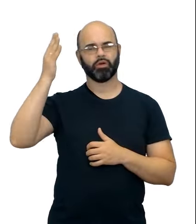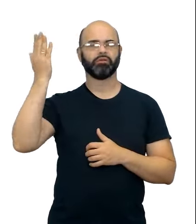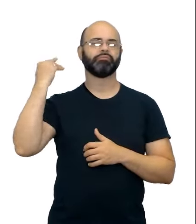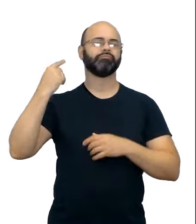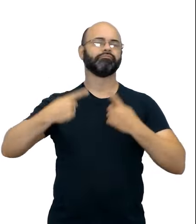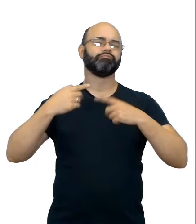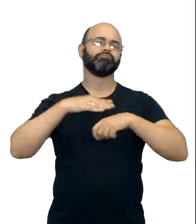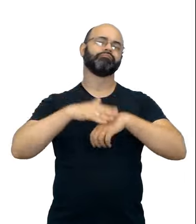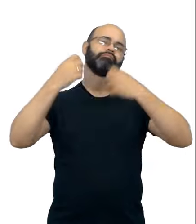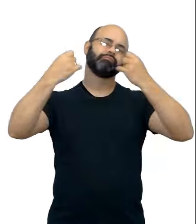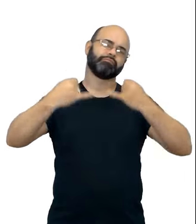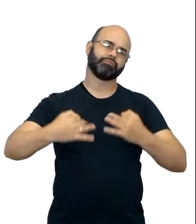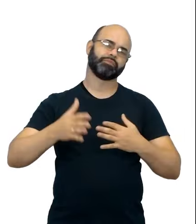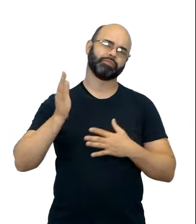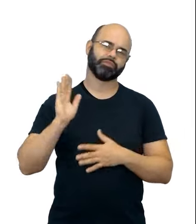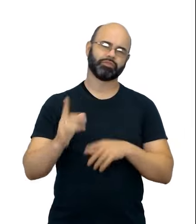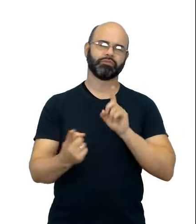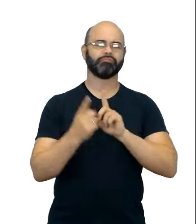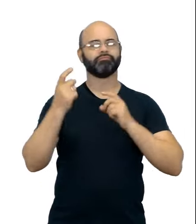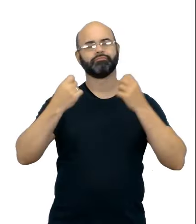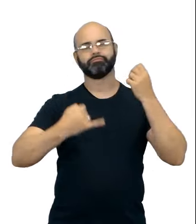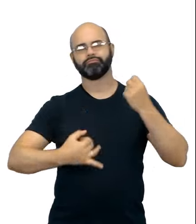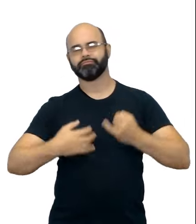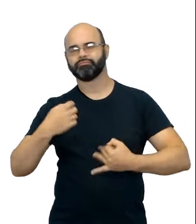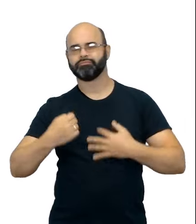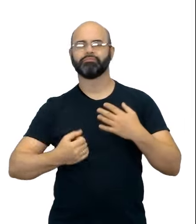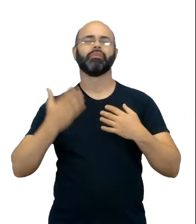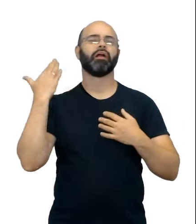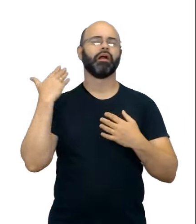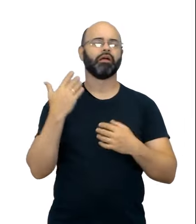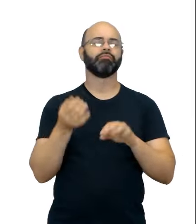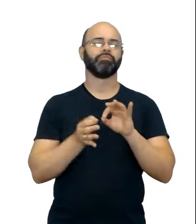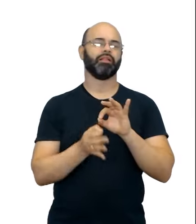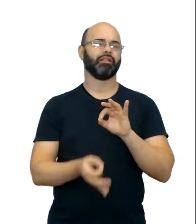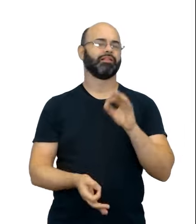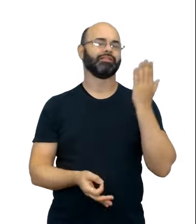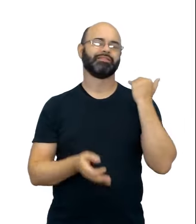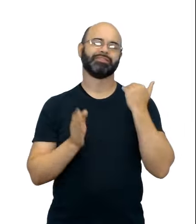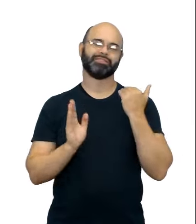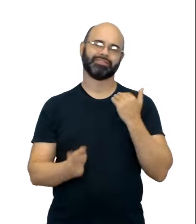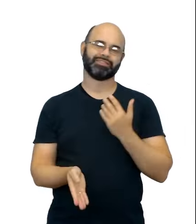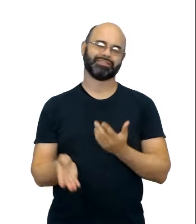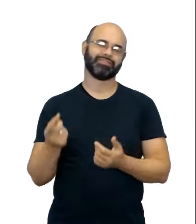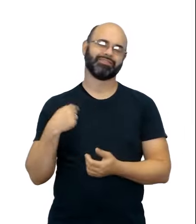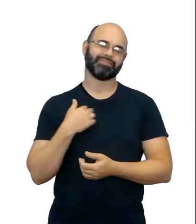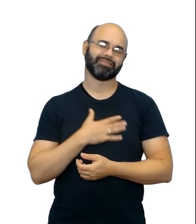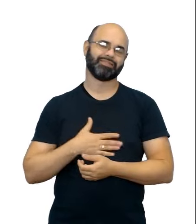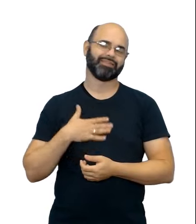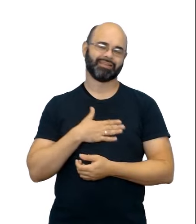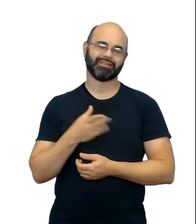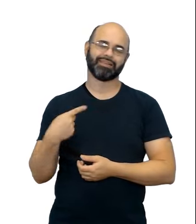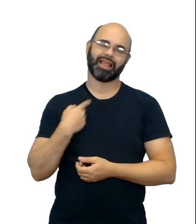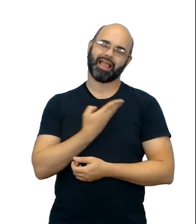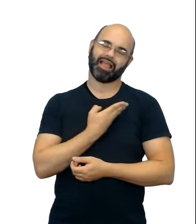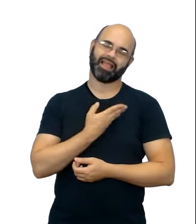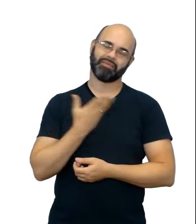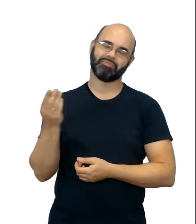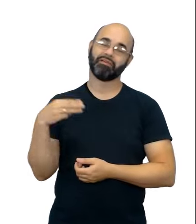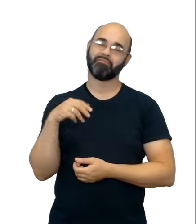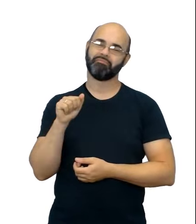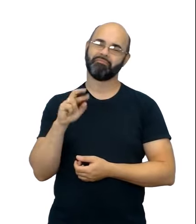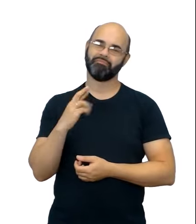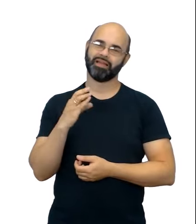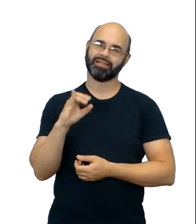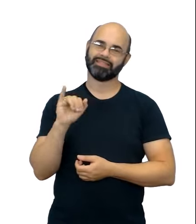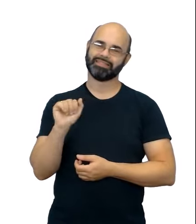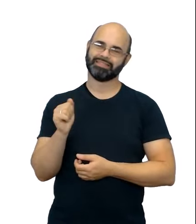discutidos, já abordados na formação de etapa, por nossa querida amiga Márcia, e que já está rodando, já